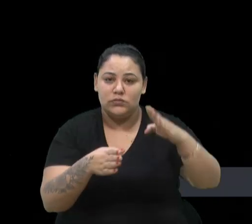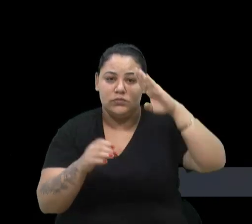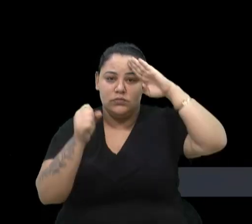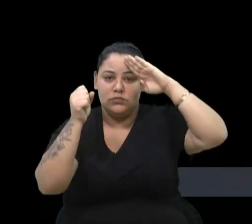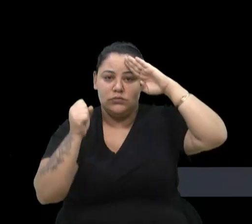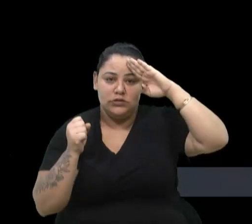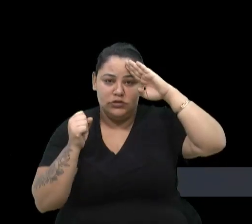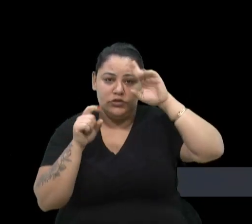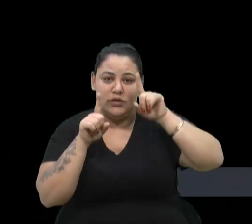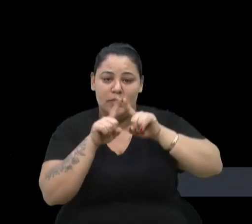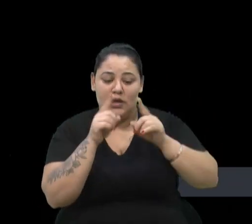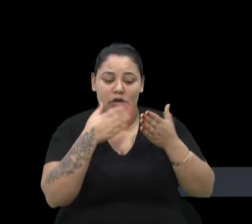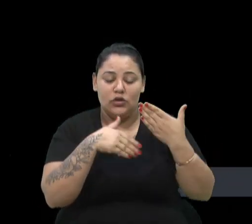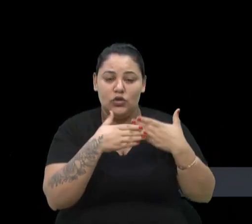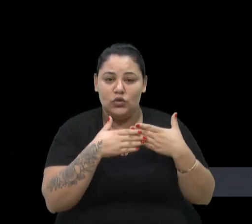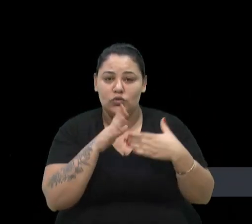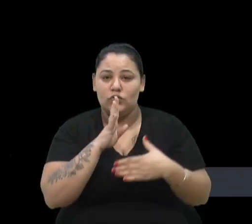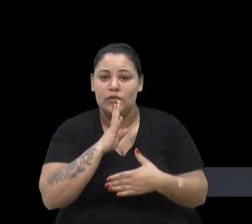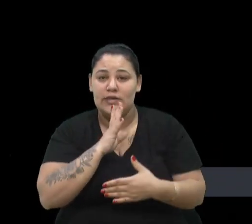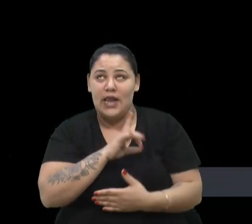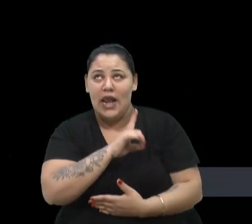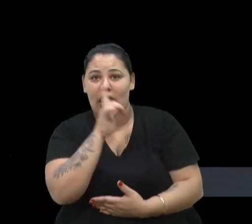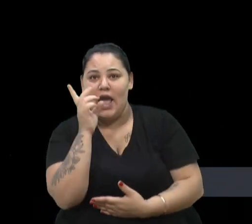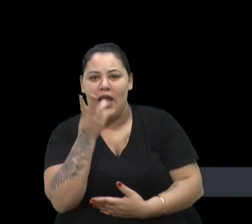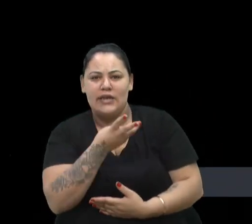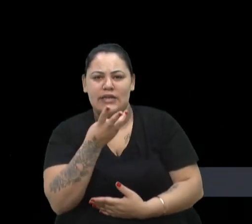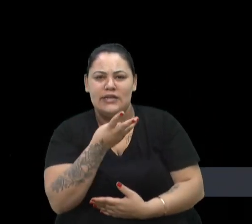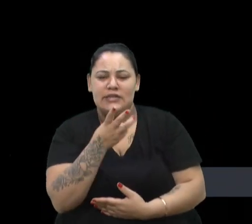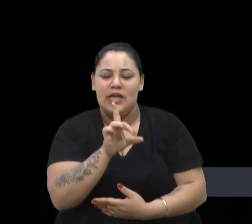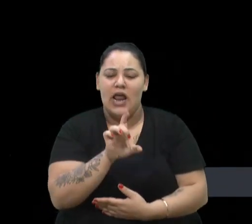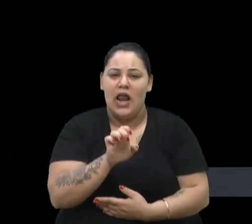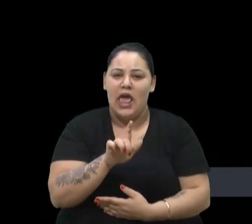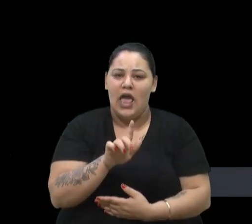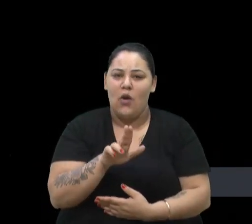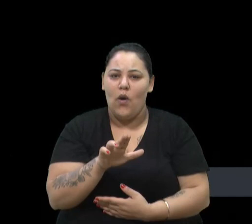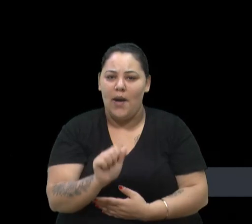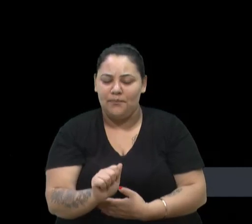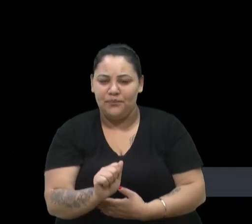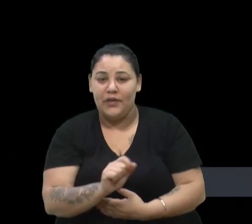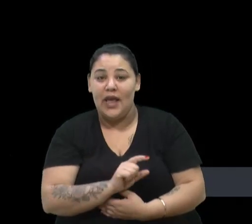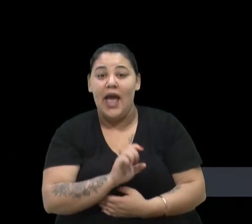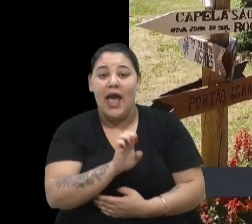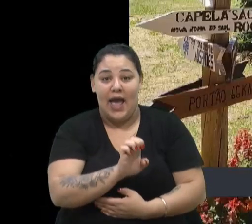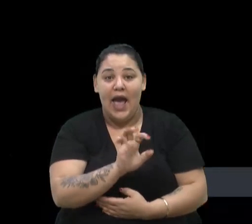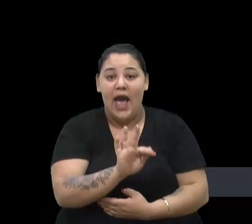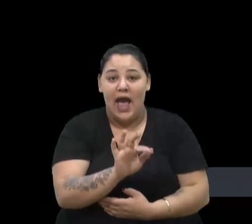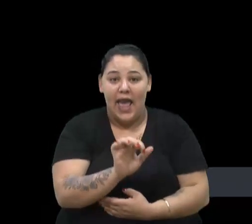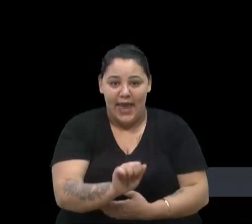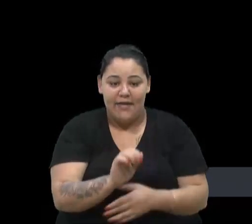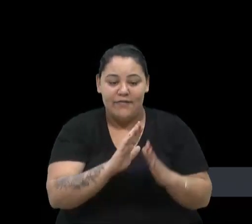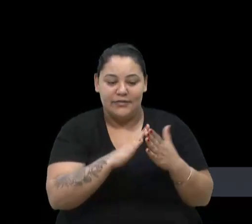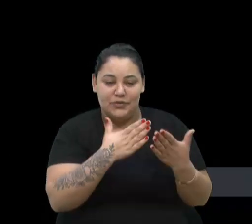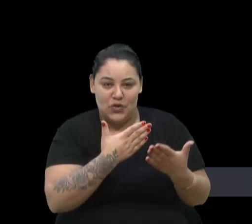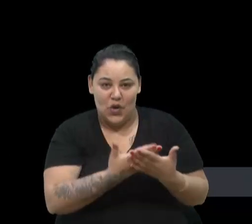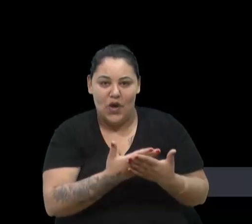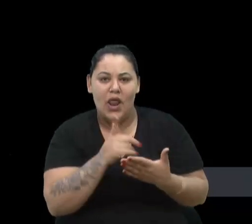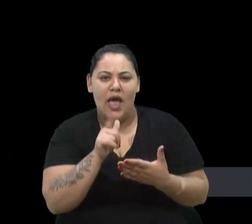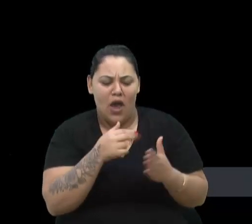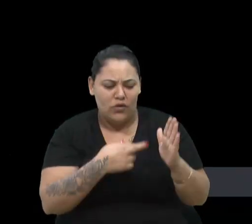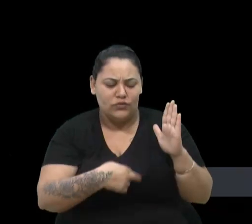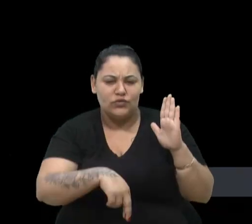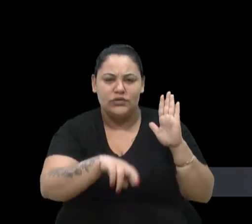conhecem em São Pedro da terceira LEGO aefacera é o resultado da mobilização de